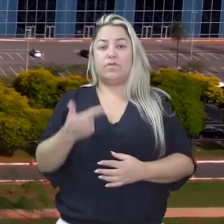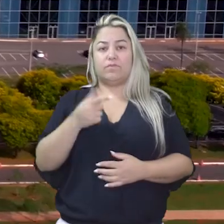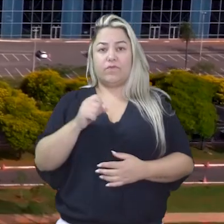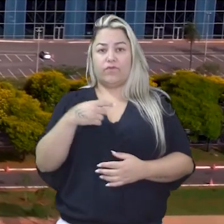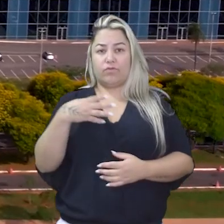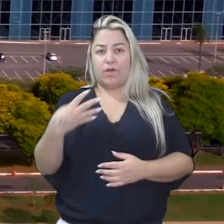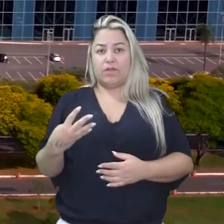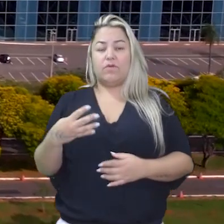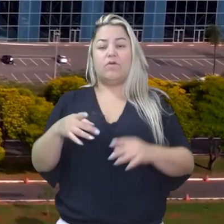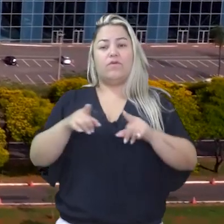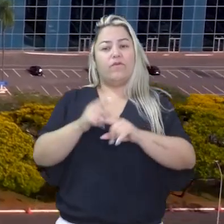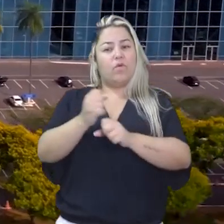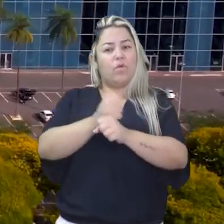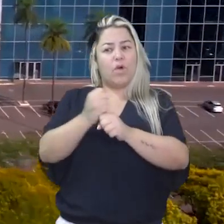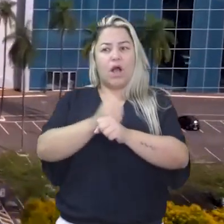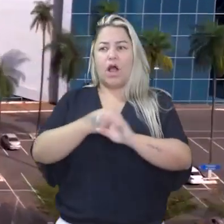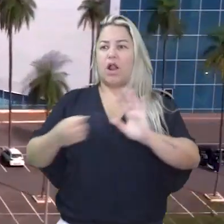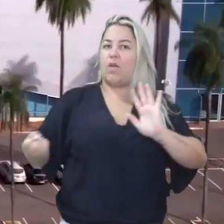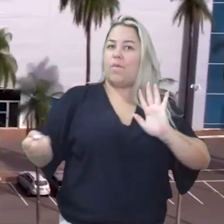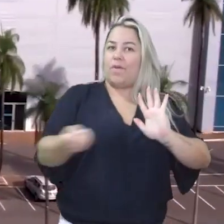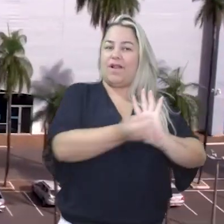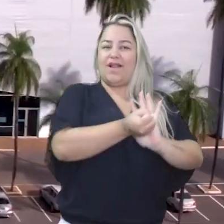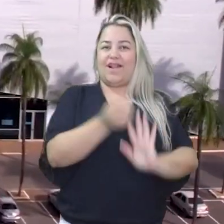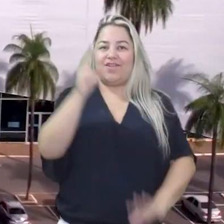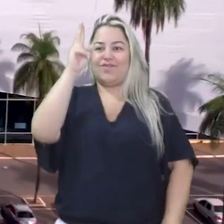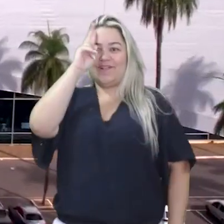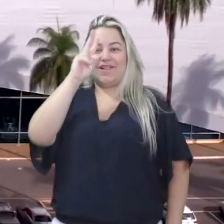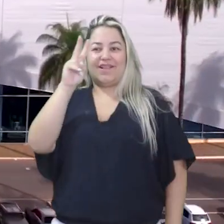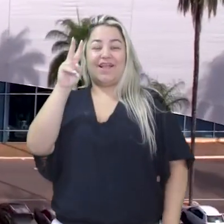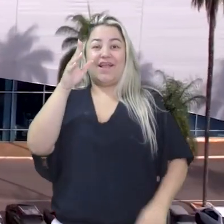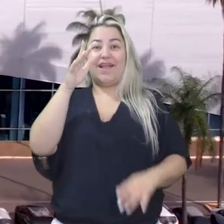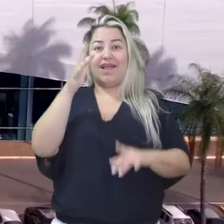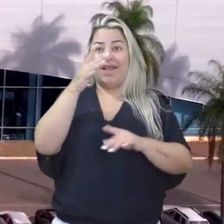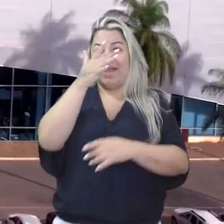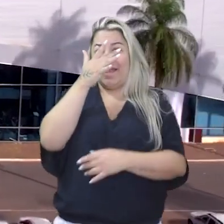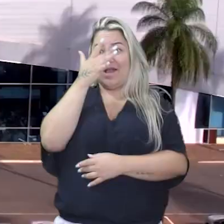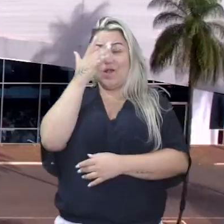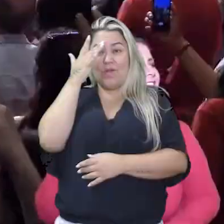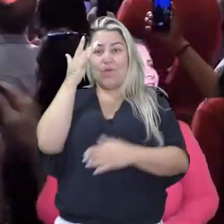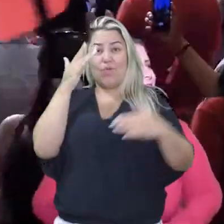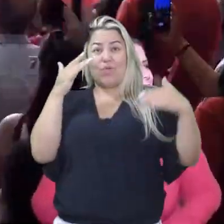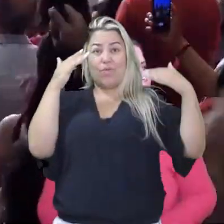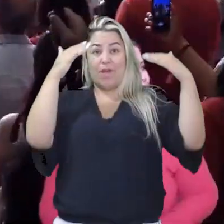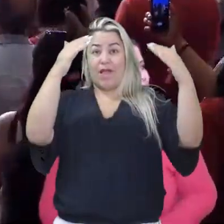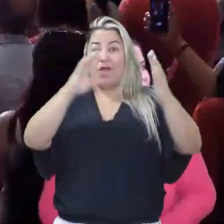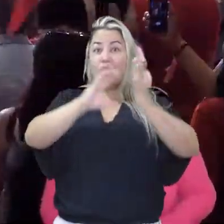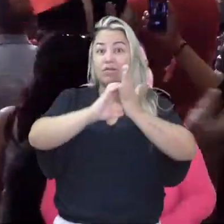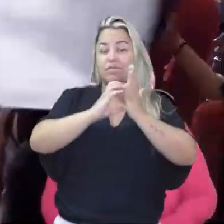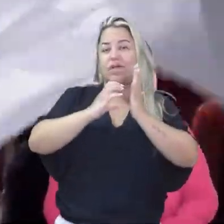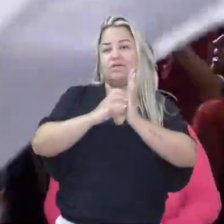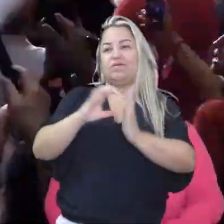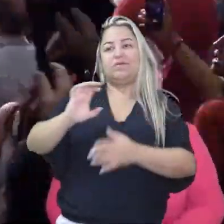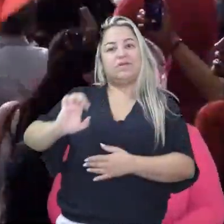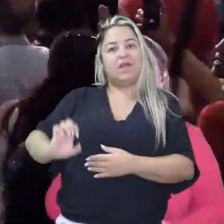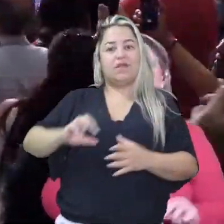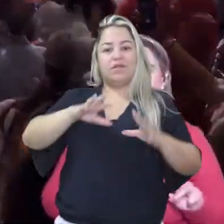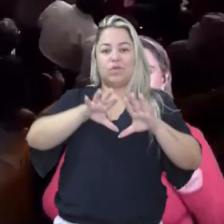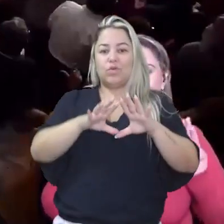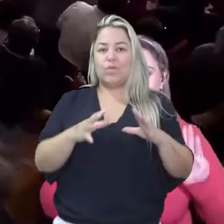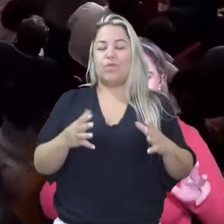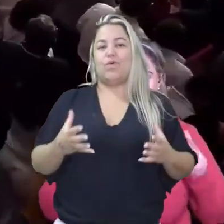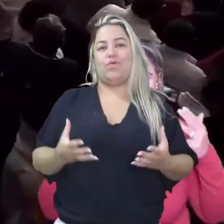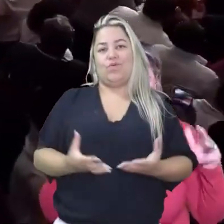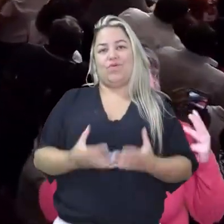Em 2024 foi um ano marcante na história daquele que é considerado um dos maiores partidos de esquerda do mundo,